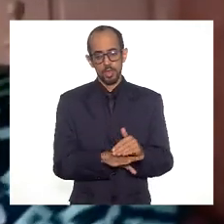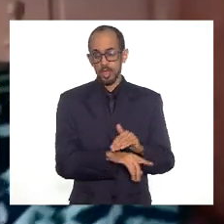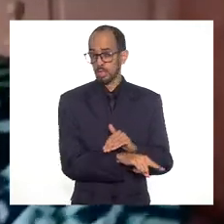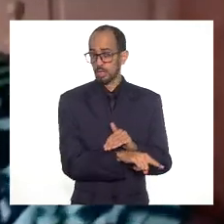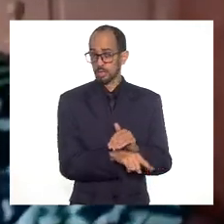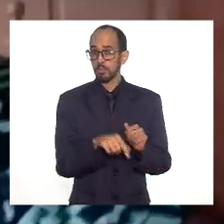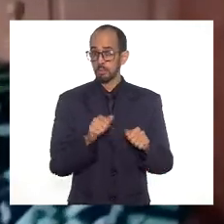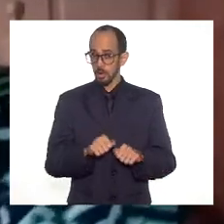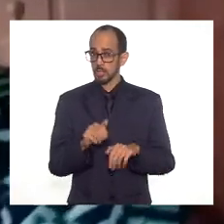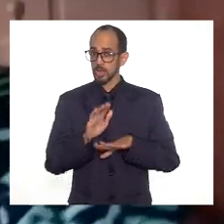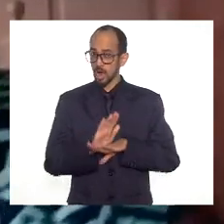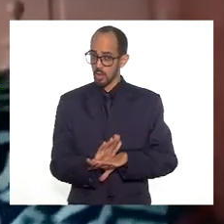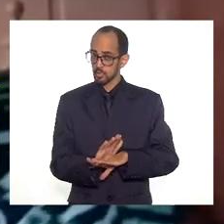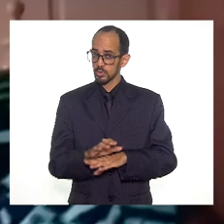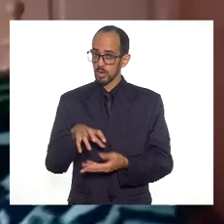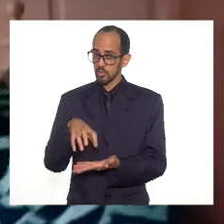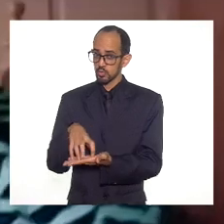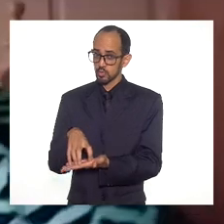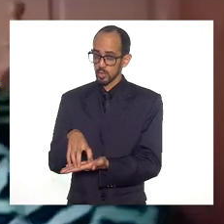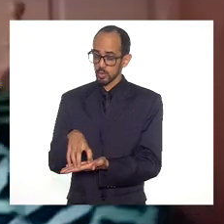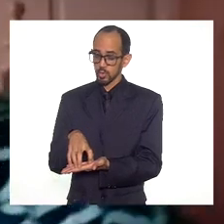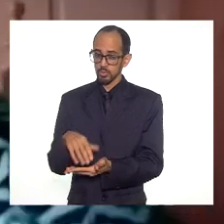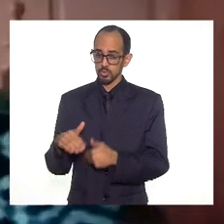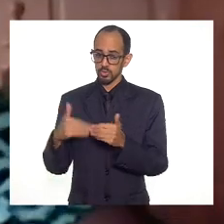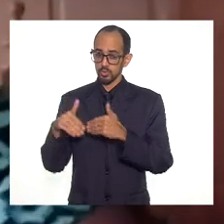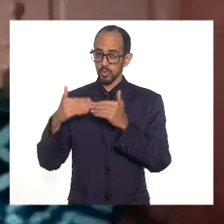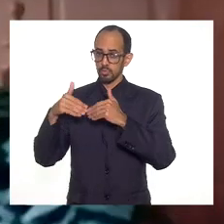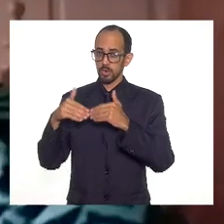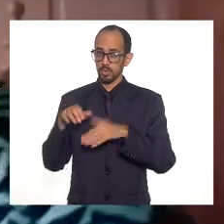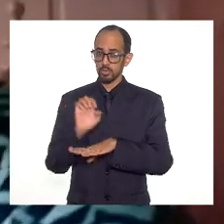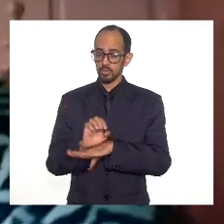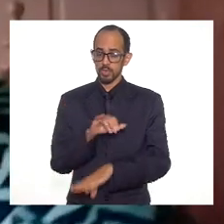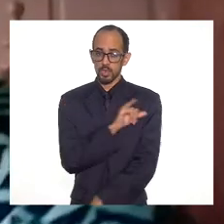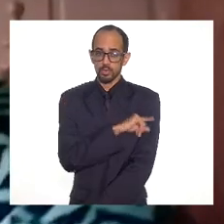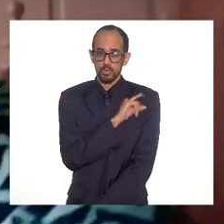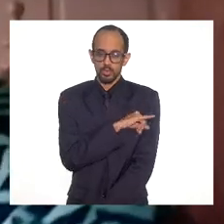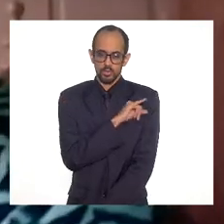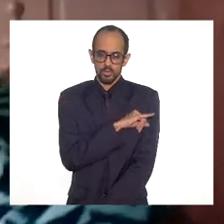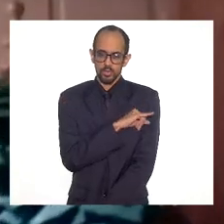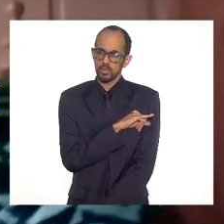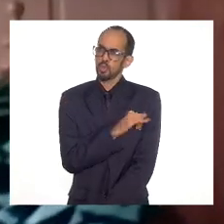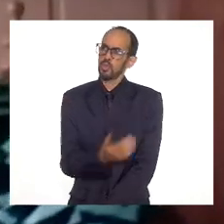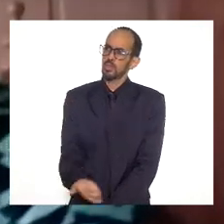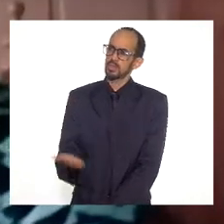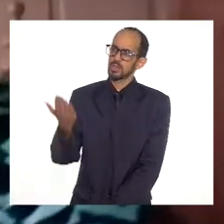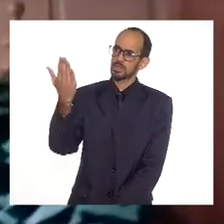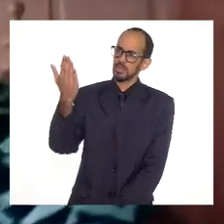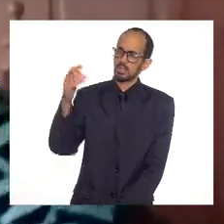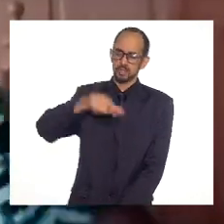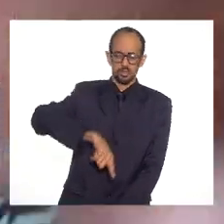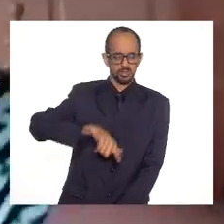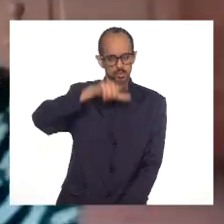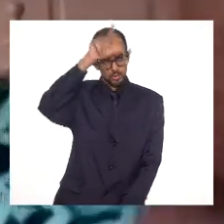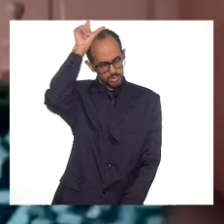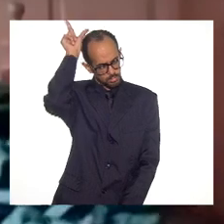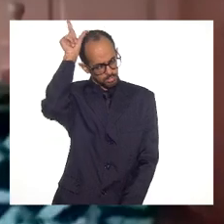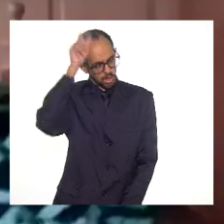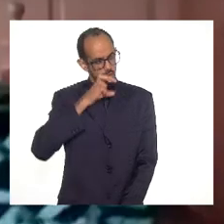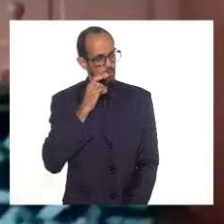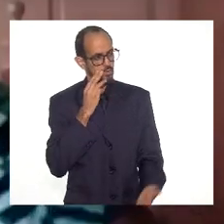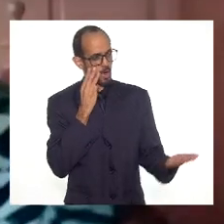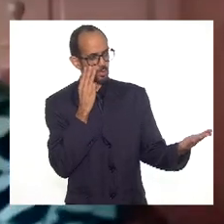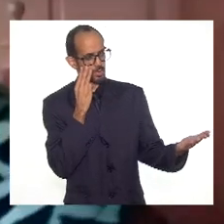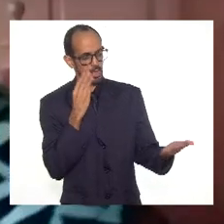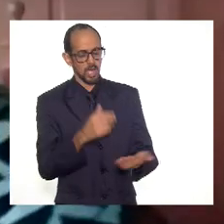setores fundamentais para o desenvolvimento econômico do Estado do Rio de Janeiro. Vossa Excelência, deputado Luiz Paulo, deputado Valdec,